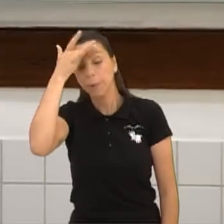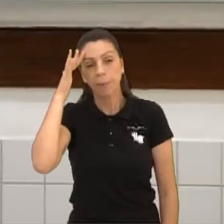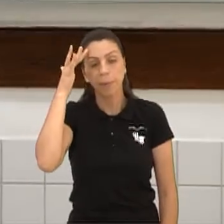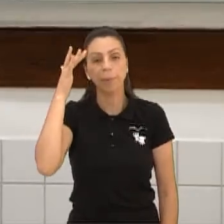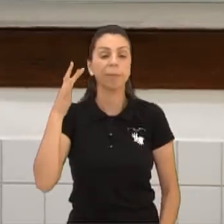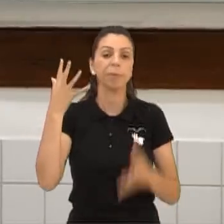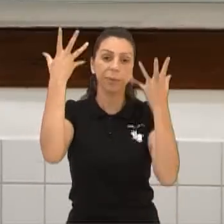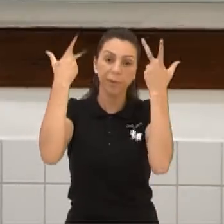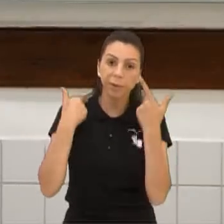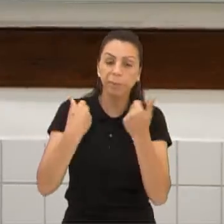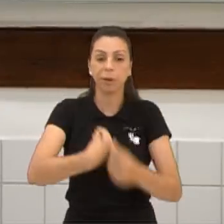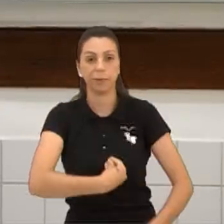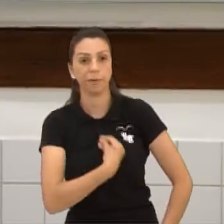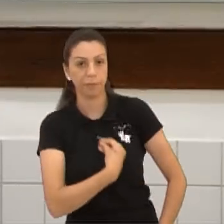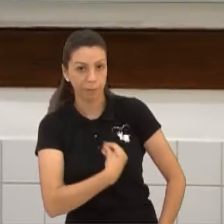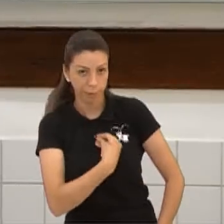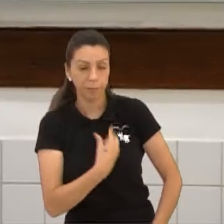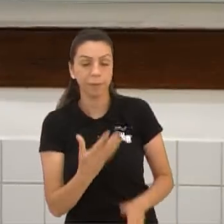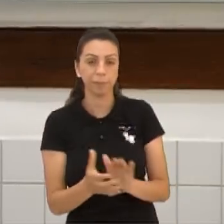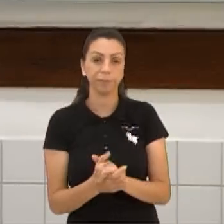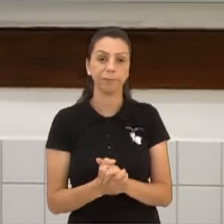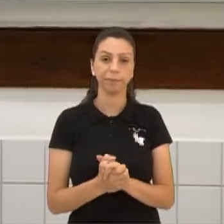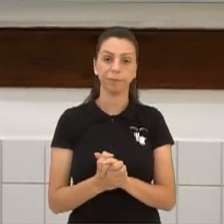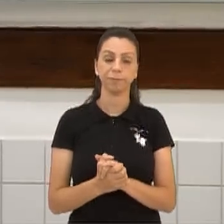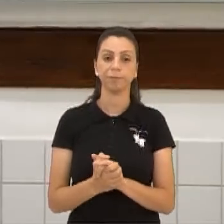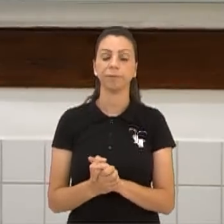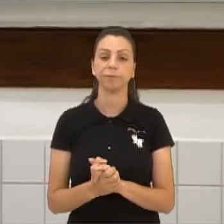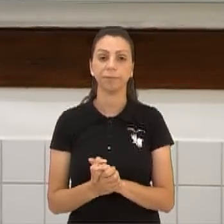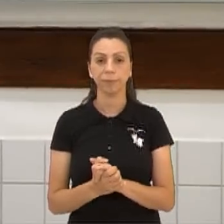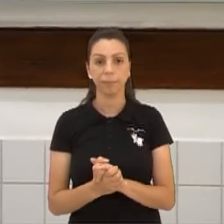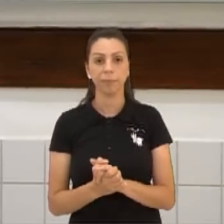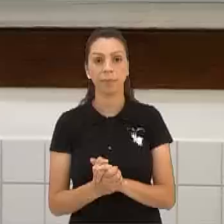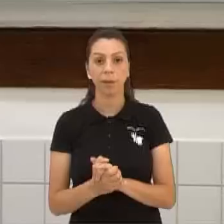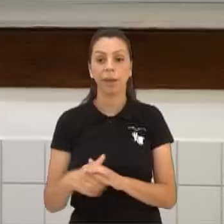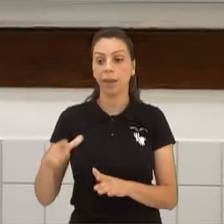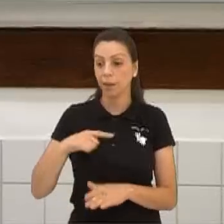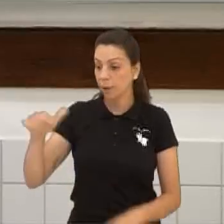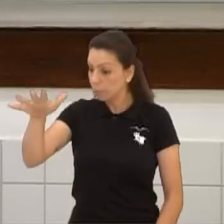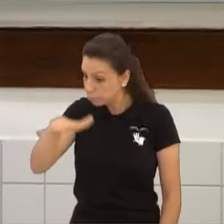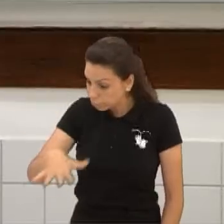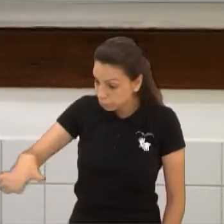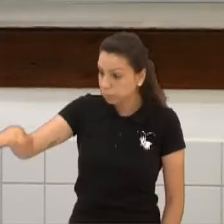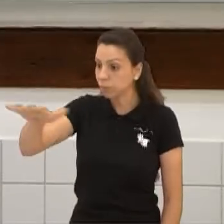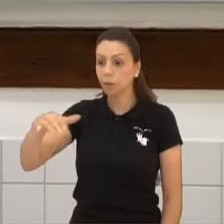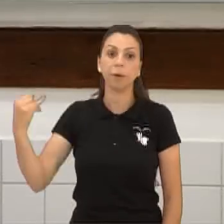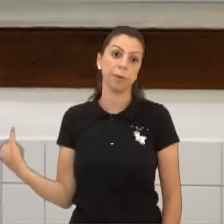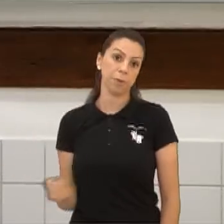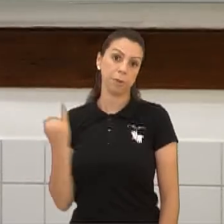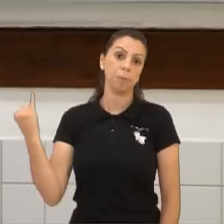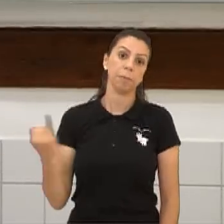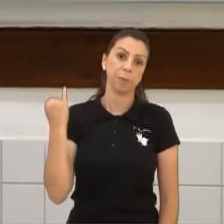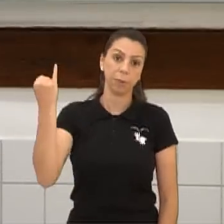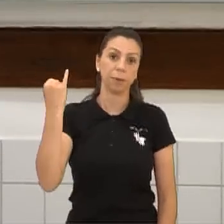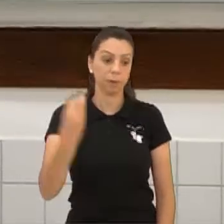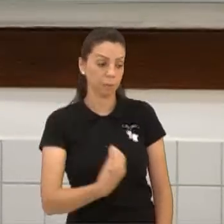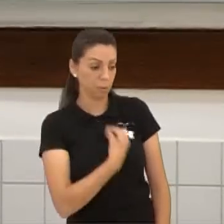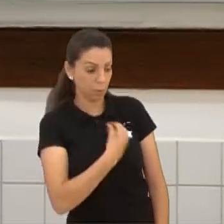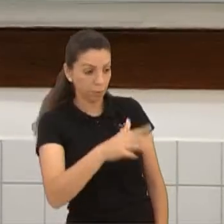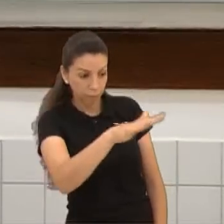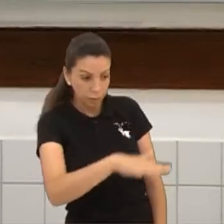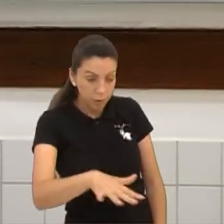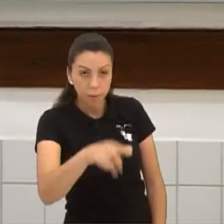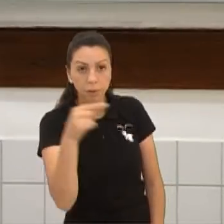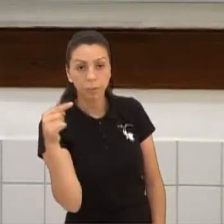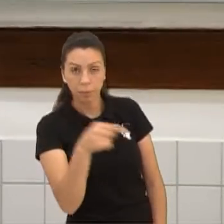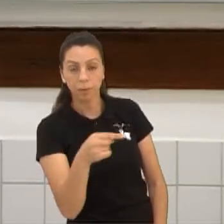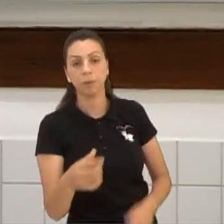ó. A esses agentes que são fundamentais, indispensáveis à vida de quem está ali, eu vou chamar